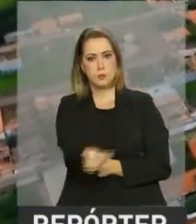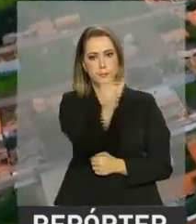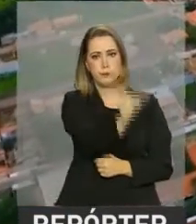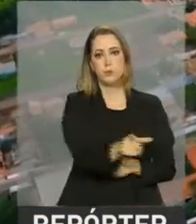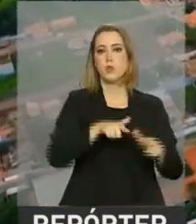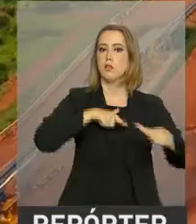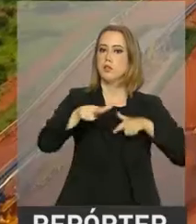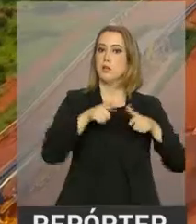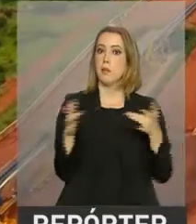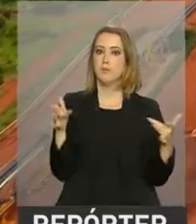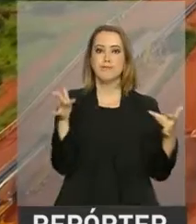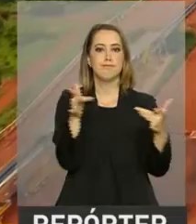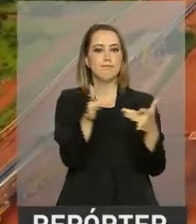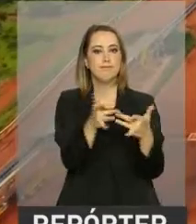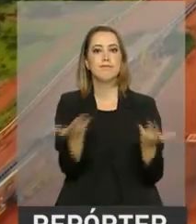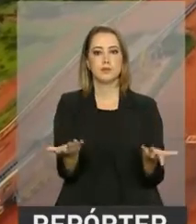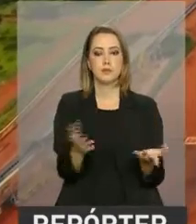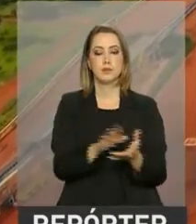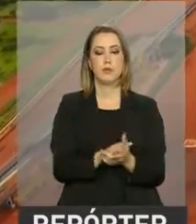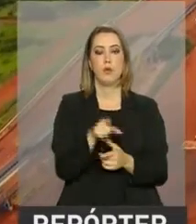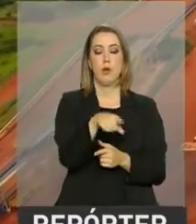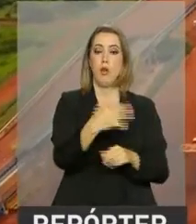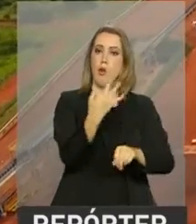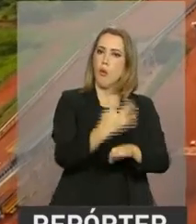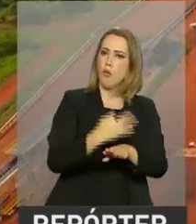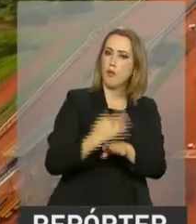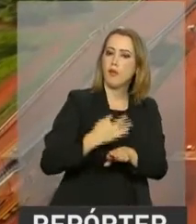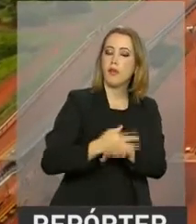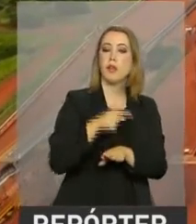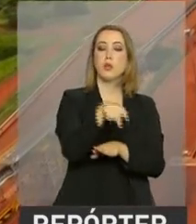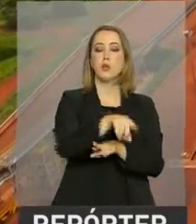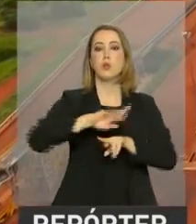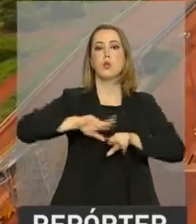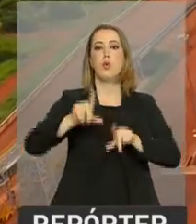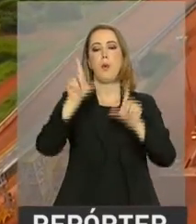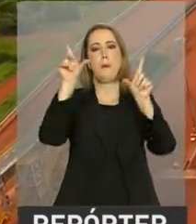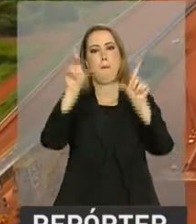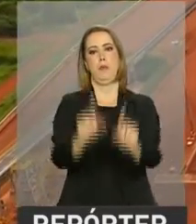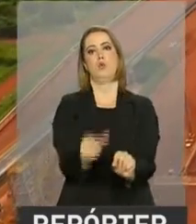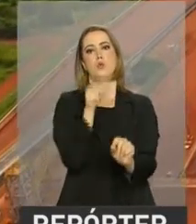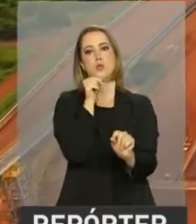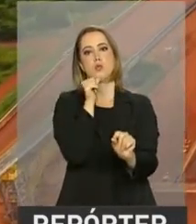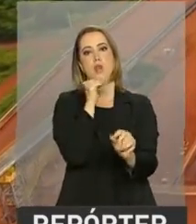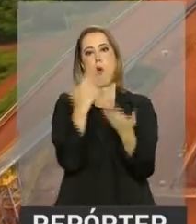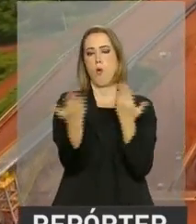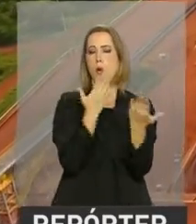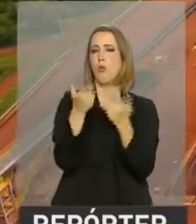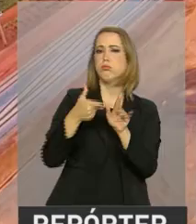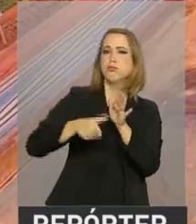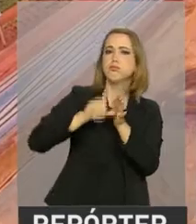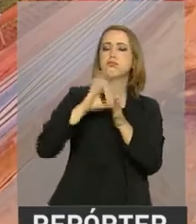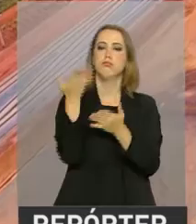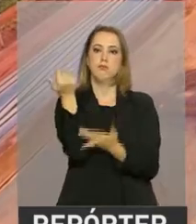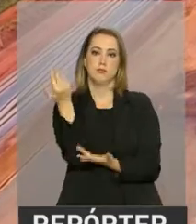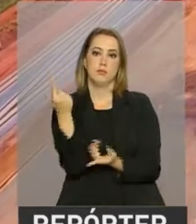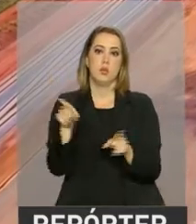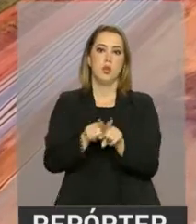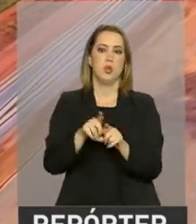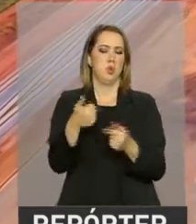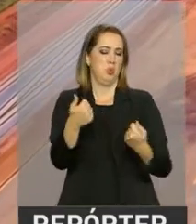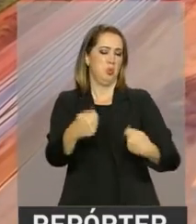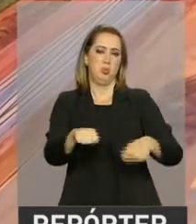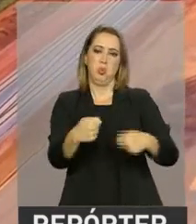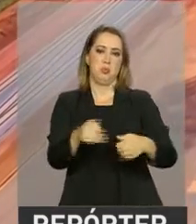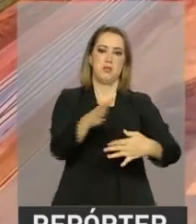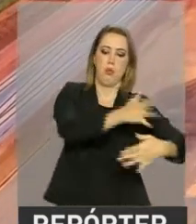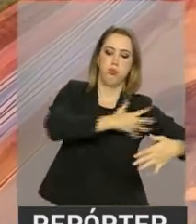mil indiretos. A produção de minério de ferro em Canaã dos Carajás utiliza menos água do que as minas tradicionais e não precisa de barragem de